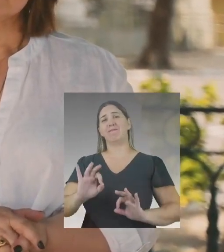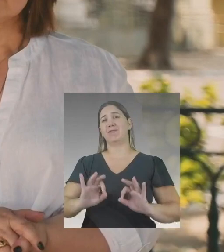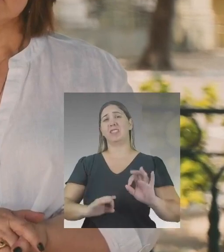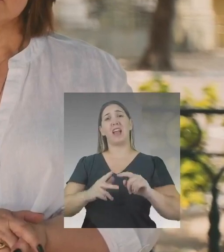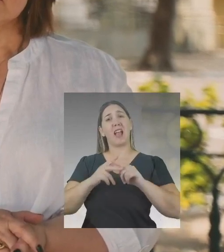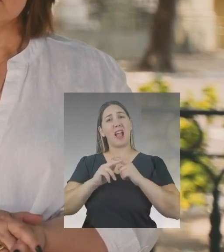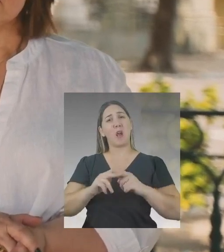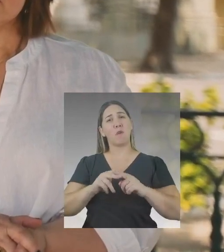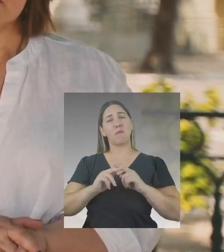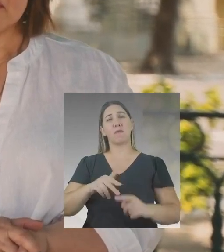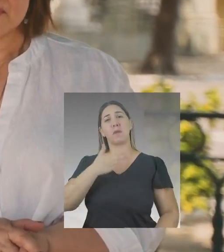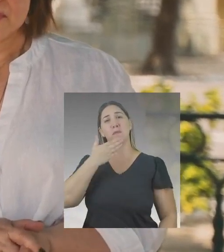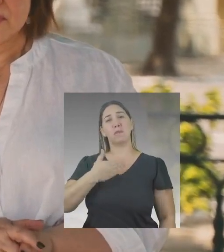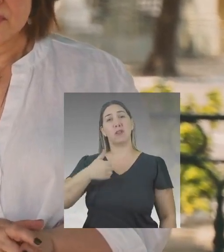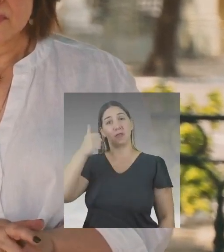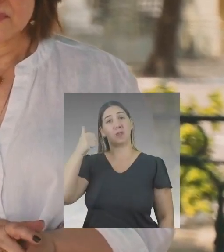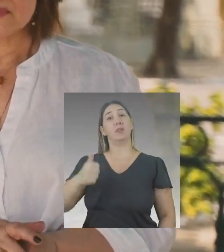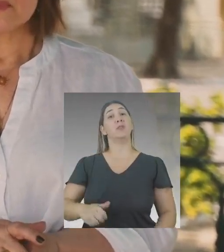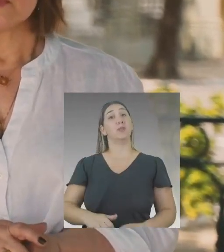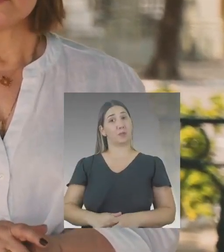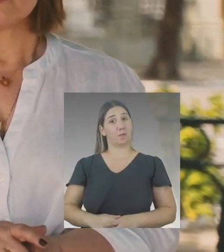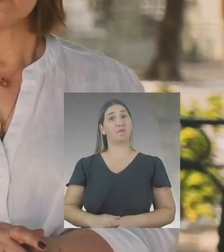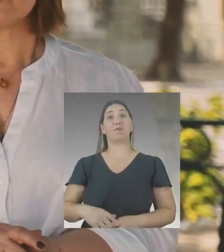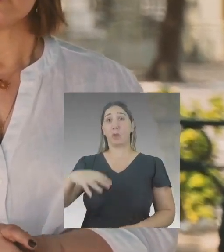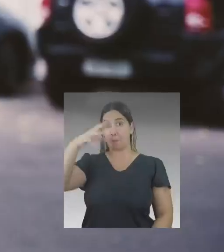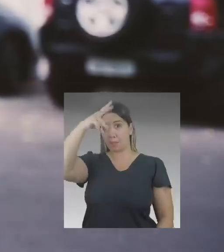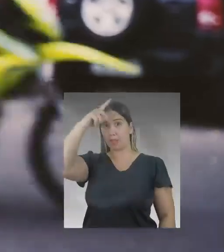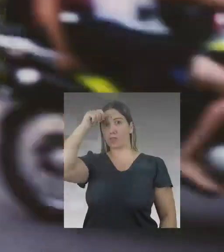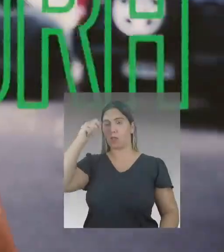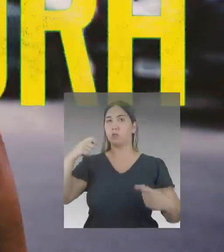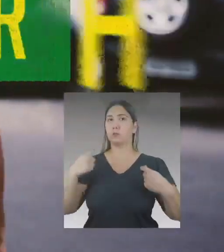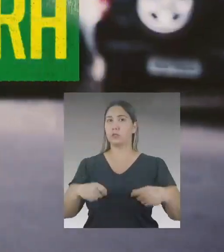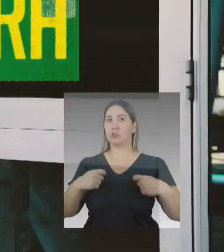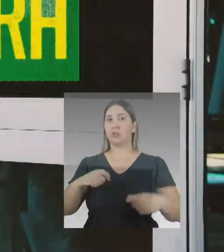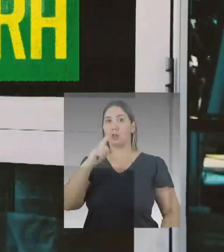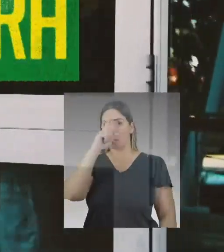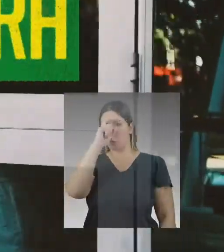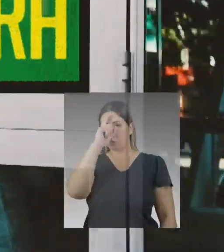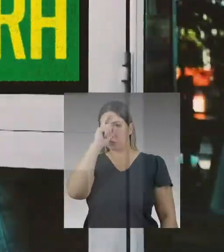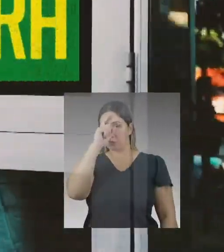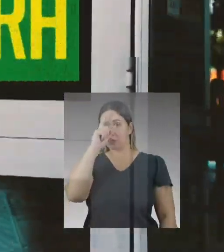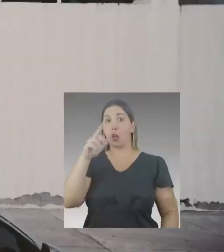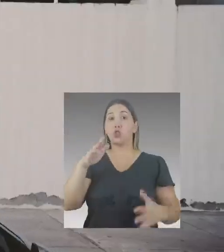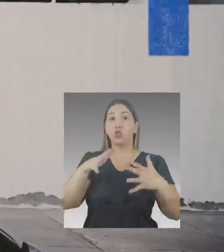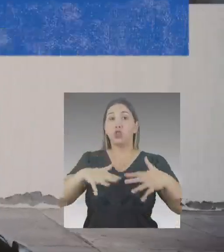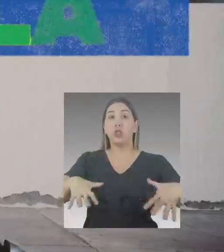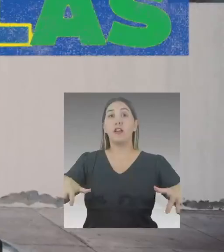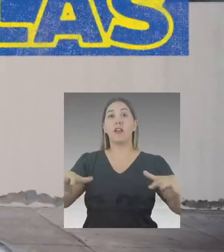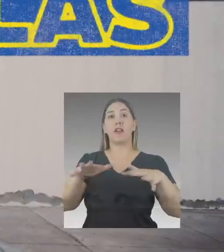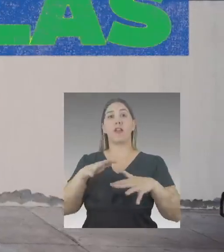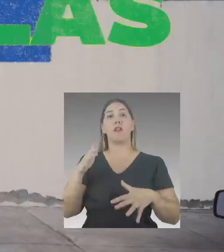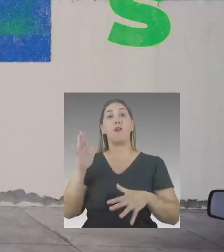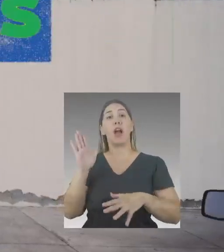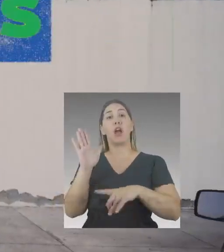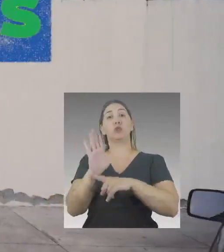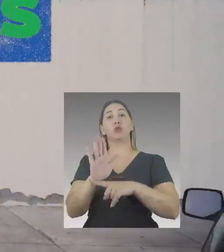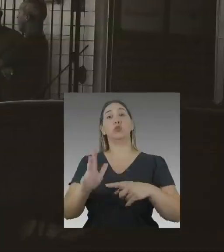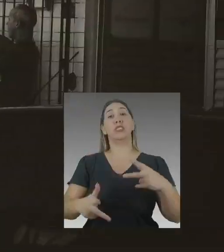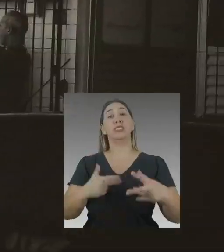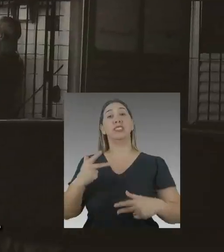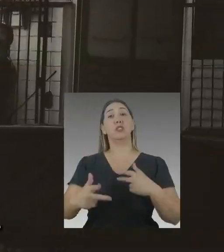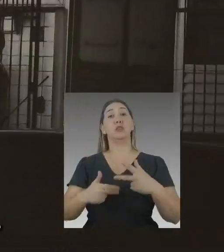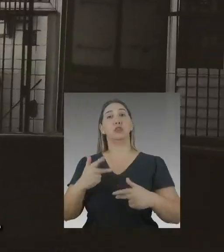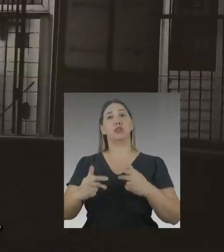sistema inteiro e arrumar o que precisa ser arrumado. Manaus precisa de um hospital geral para reduzir as filas de